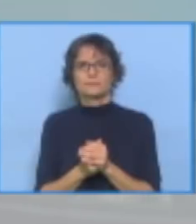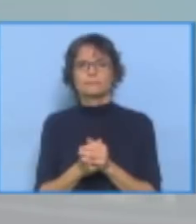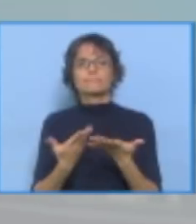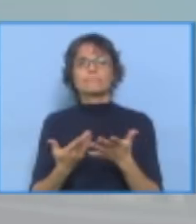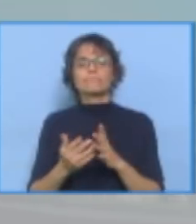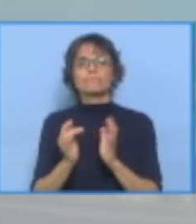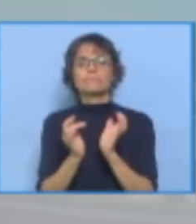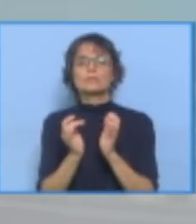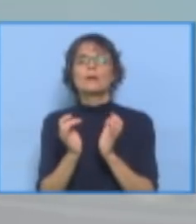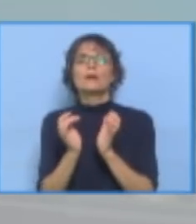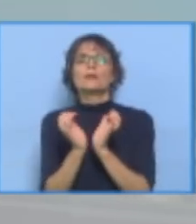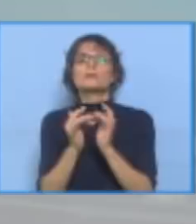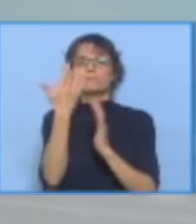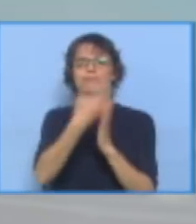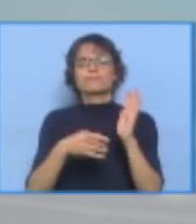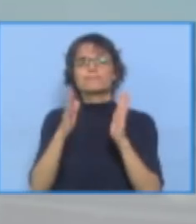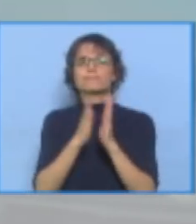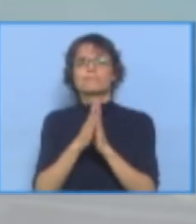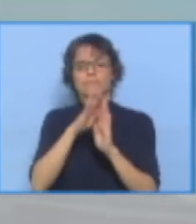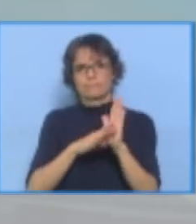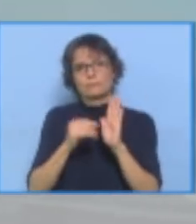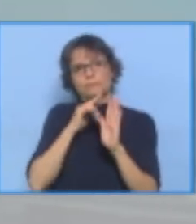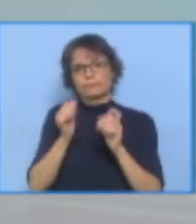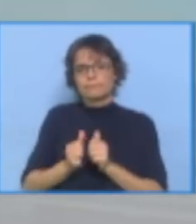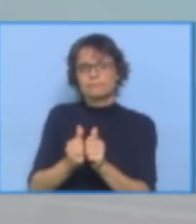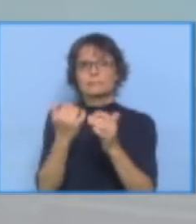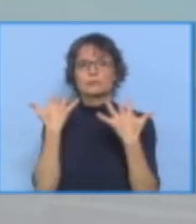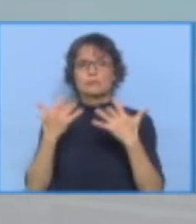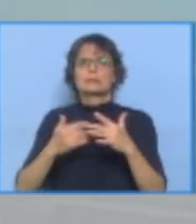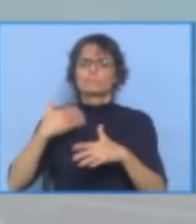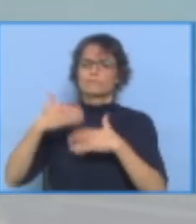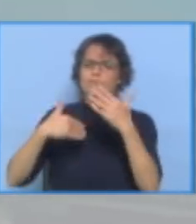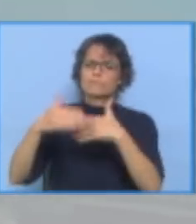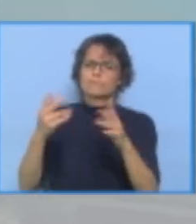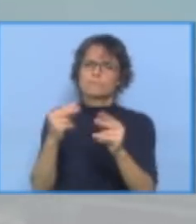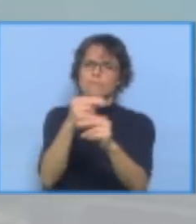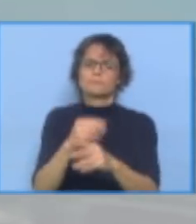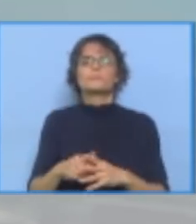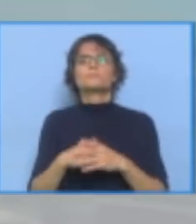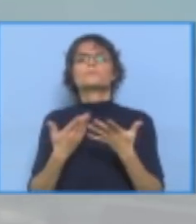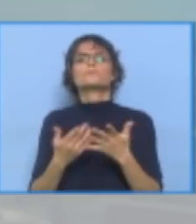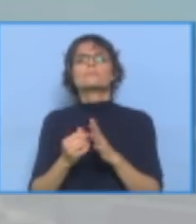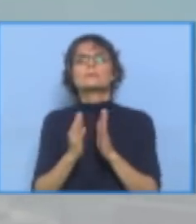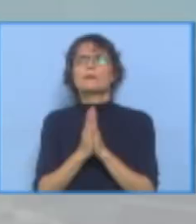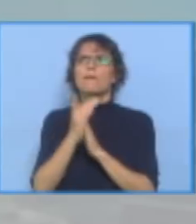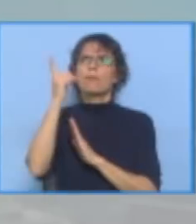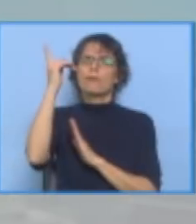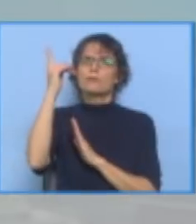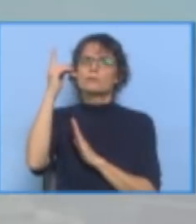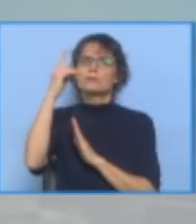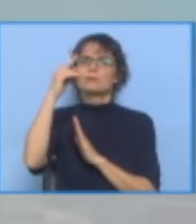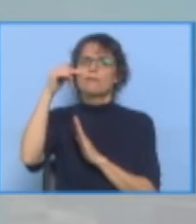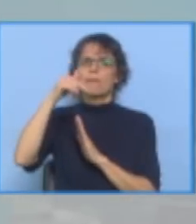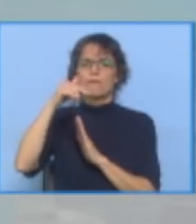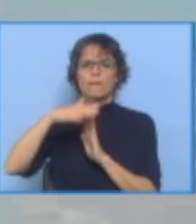No portal da Agência Eclésia pode acompanhar estas e outras notícias que atualizamos permanentemente. E Deus nisso tudo?